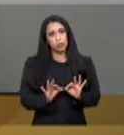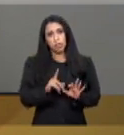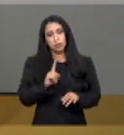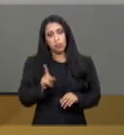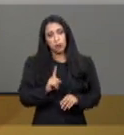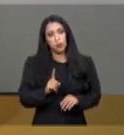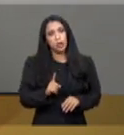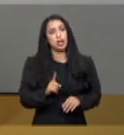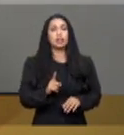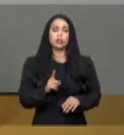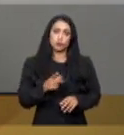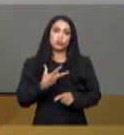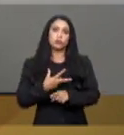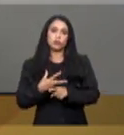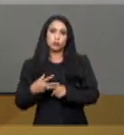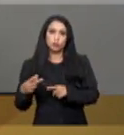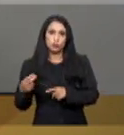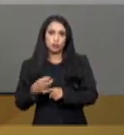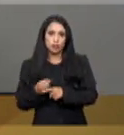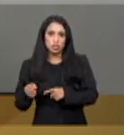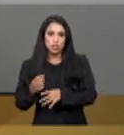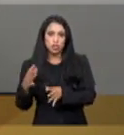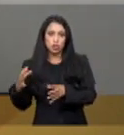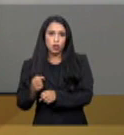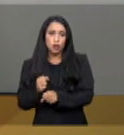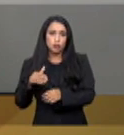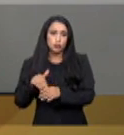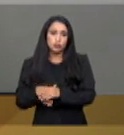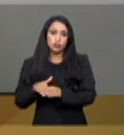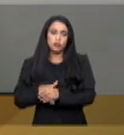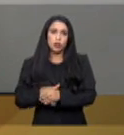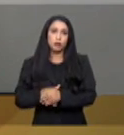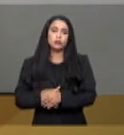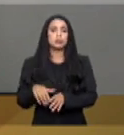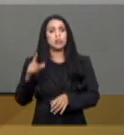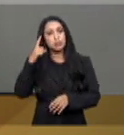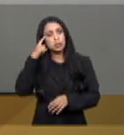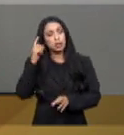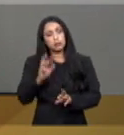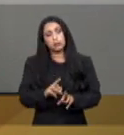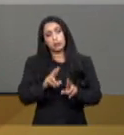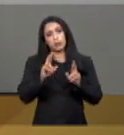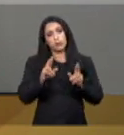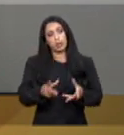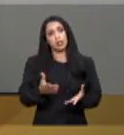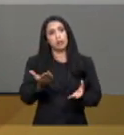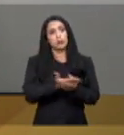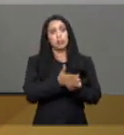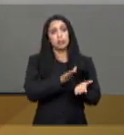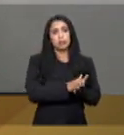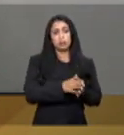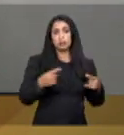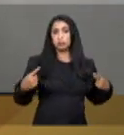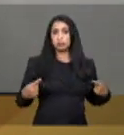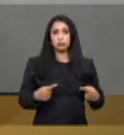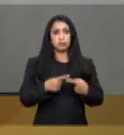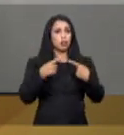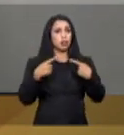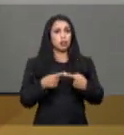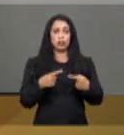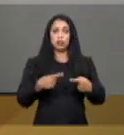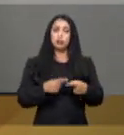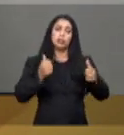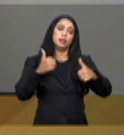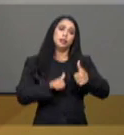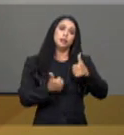que formaram na corrente vencedora não concluíram no sentido de que ali se tinha um precedente com a mesma questão posta,